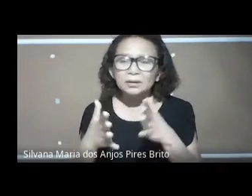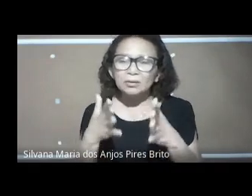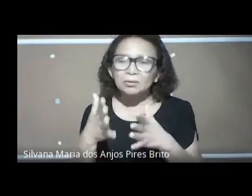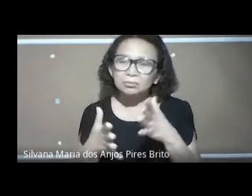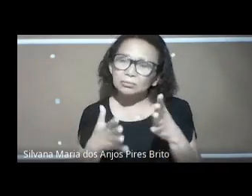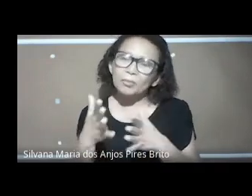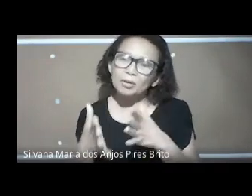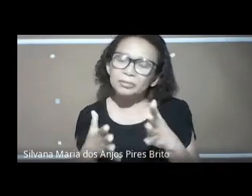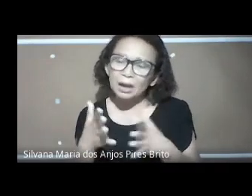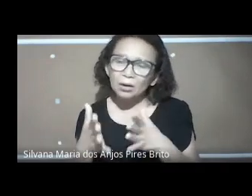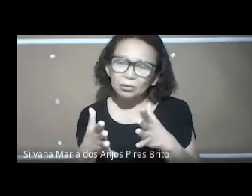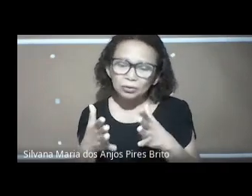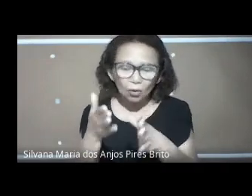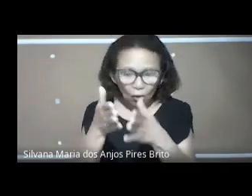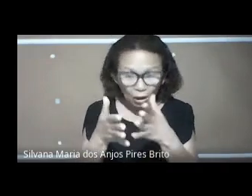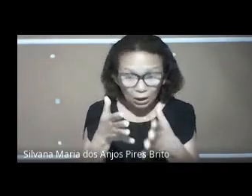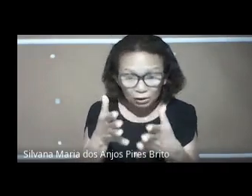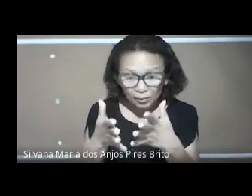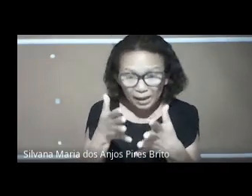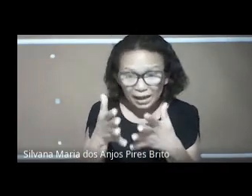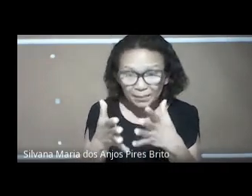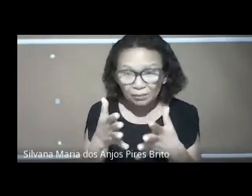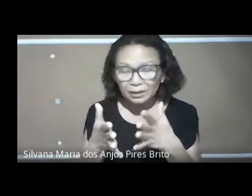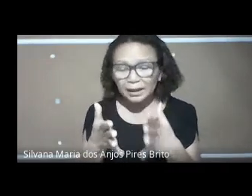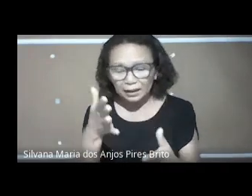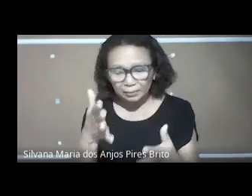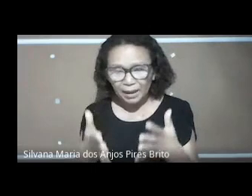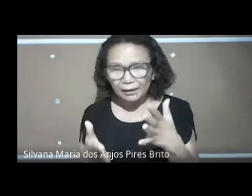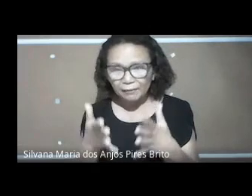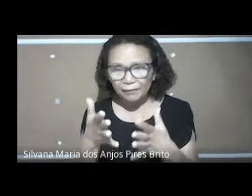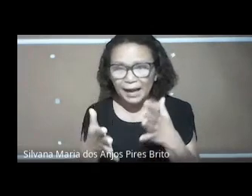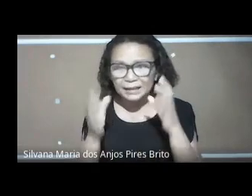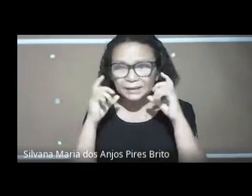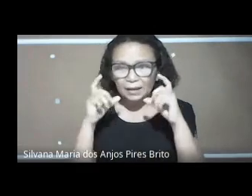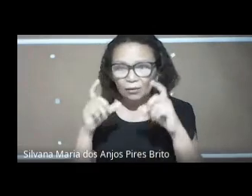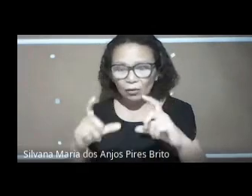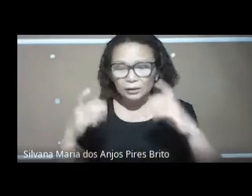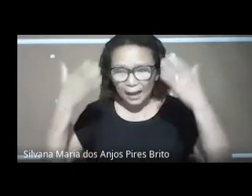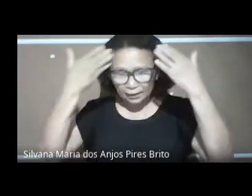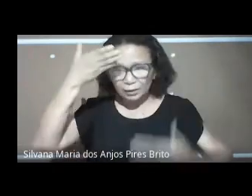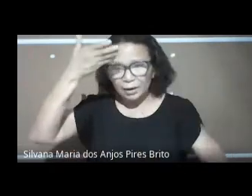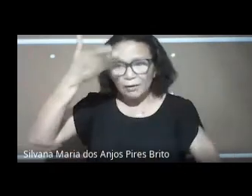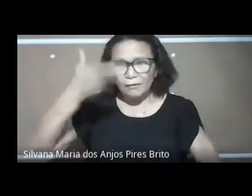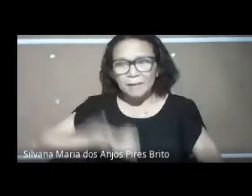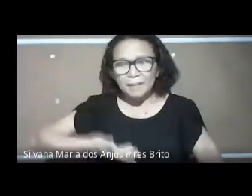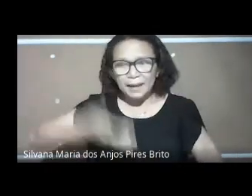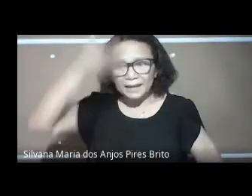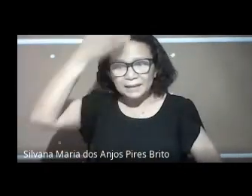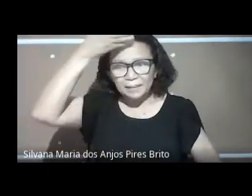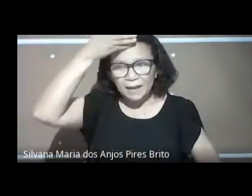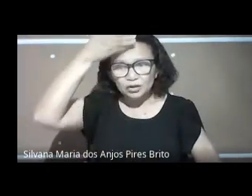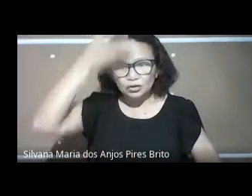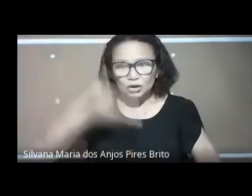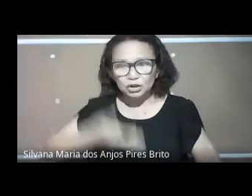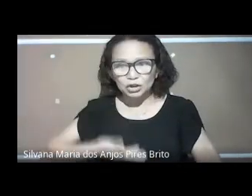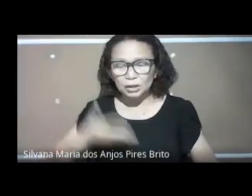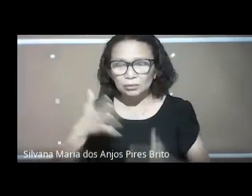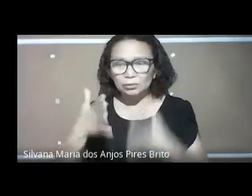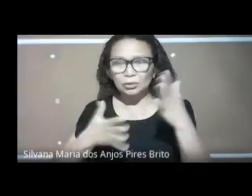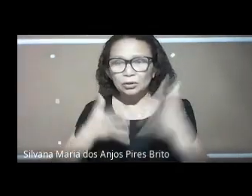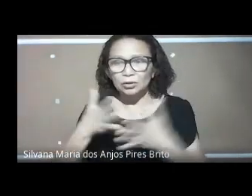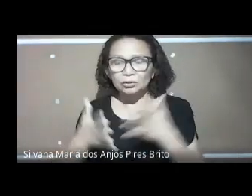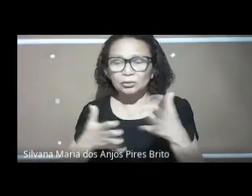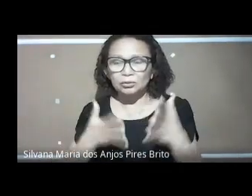olhos com o meu interlocutor, olhando para a mão dele, para a face, né? O contato vai pegar essa parte